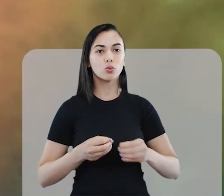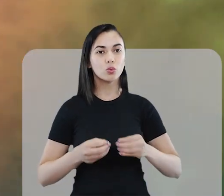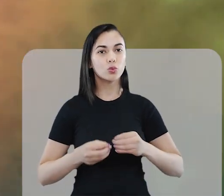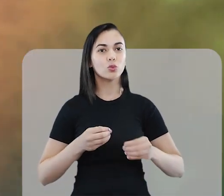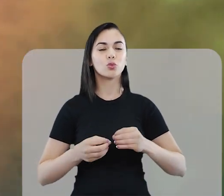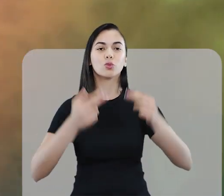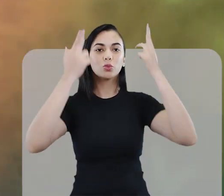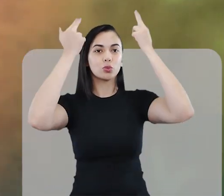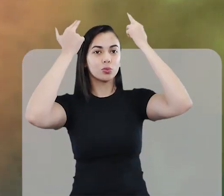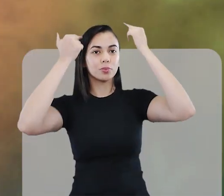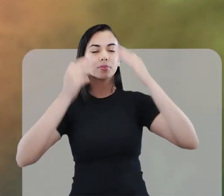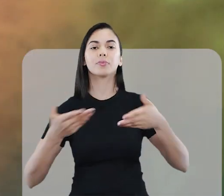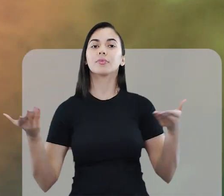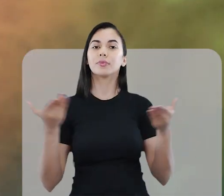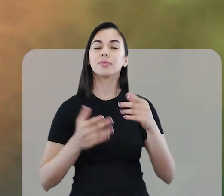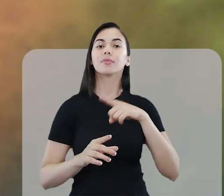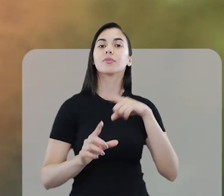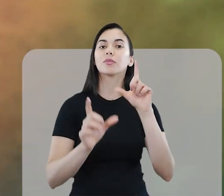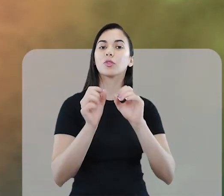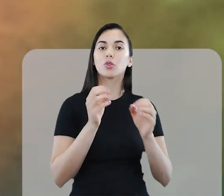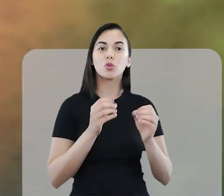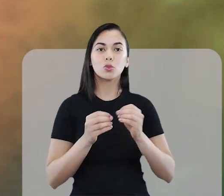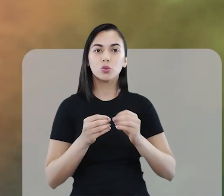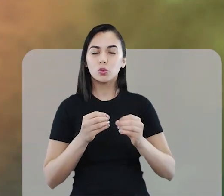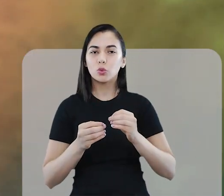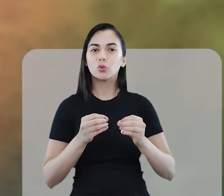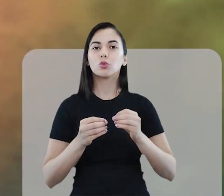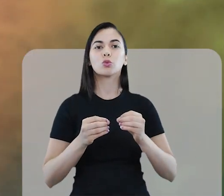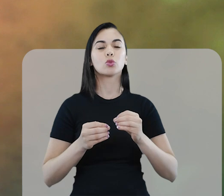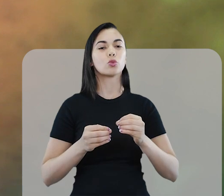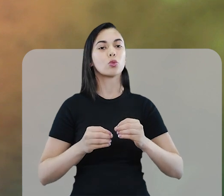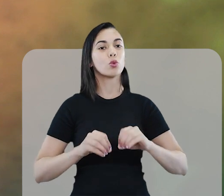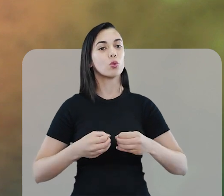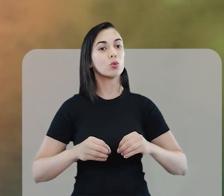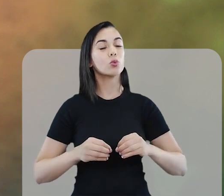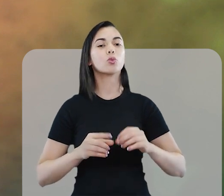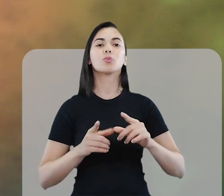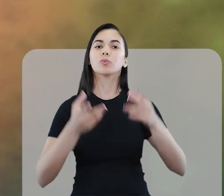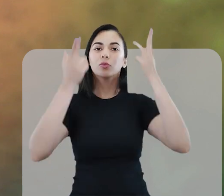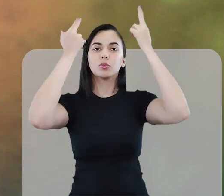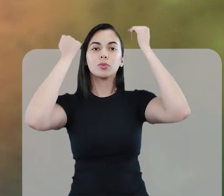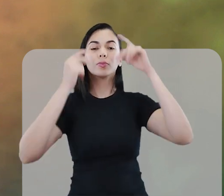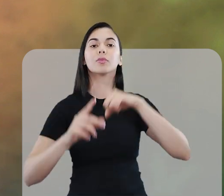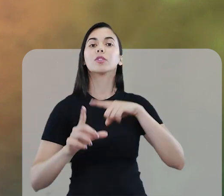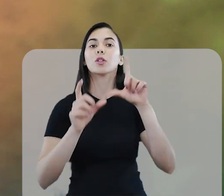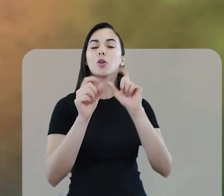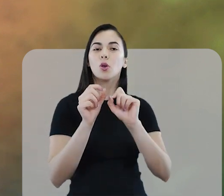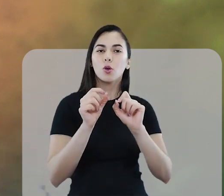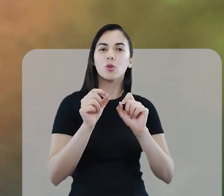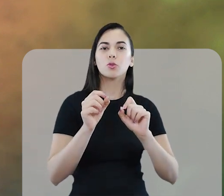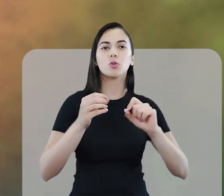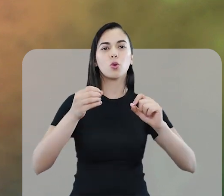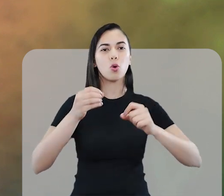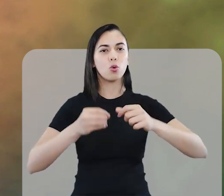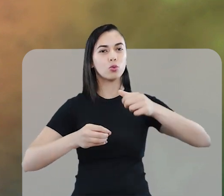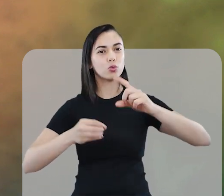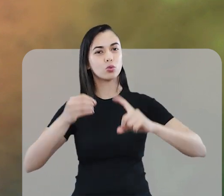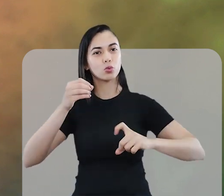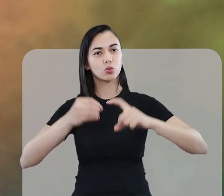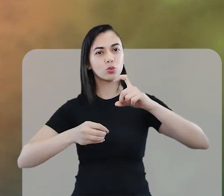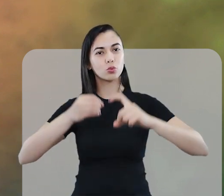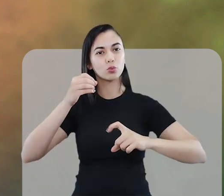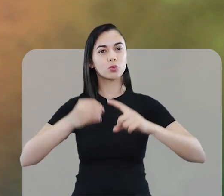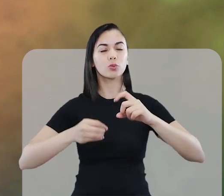Alunos, nós temos agora a lâmina testículo de coelho. Vale lembrar que o testículo é responsável pela produção dos gametas, ou seja, pelas células